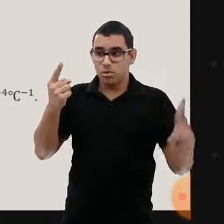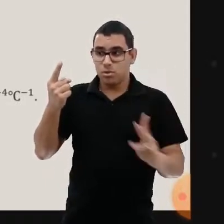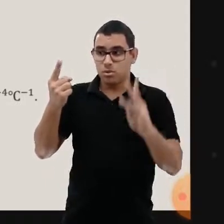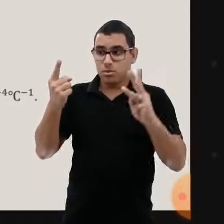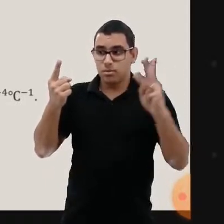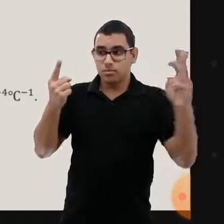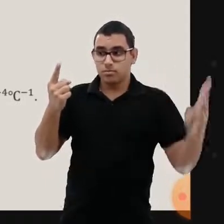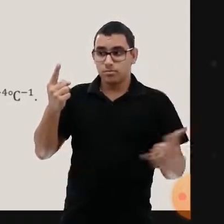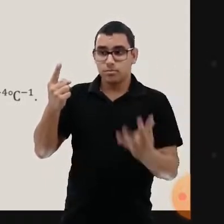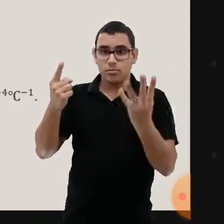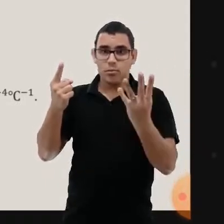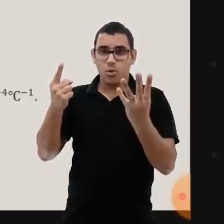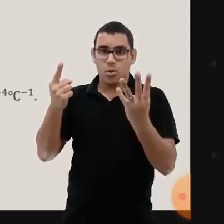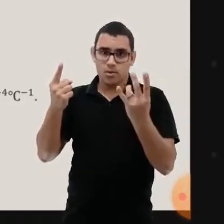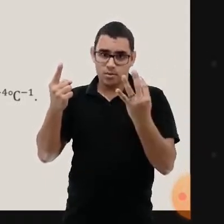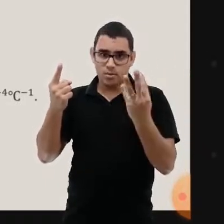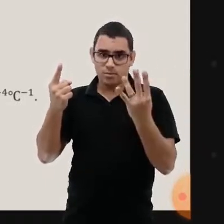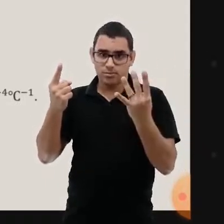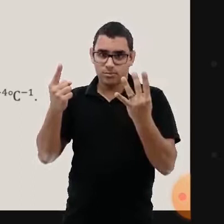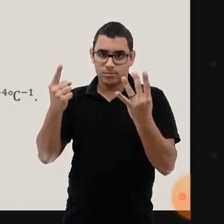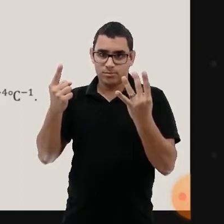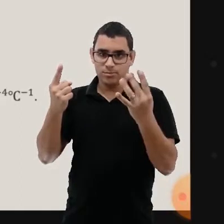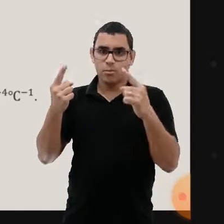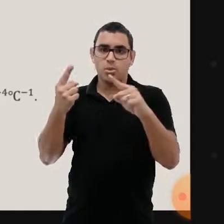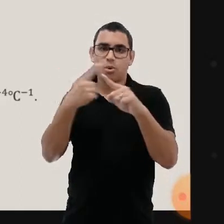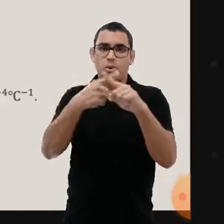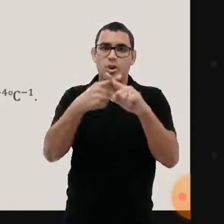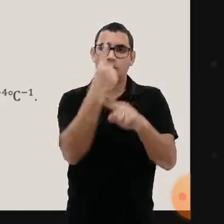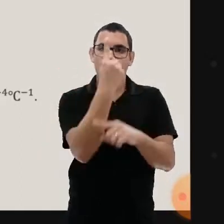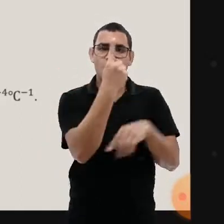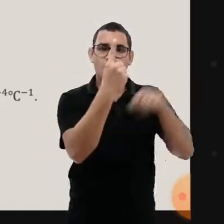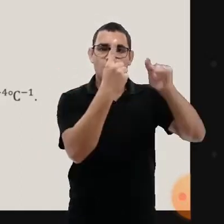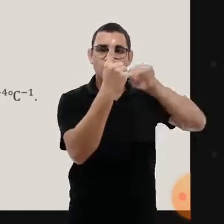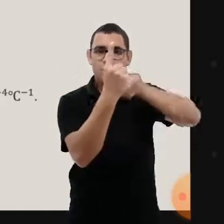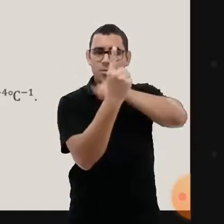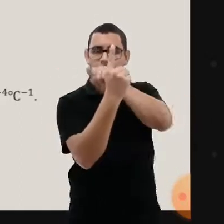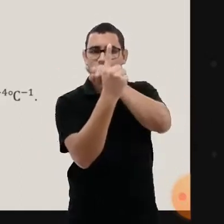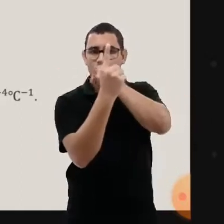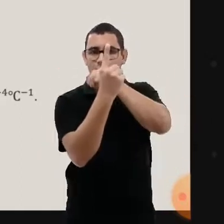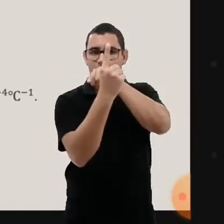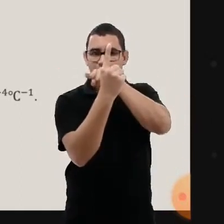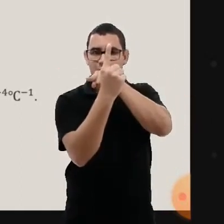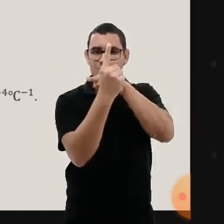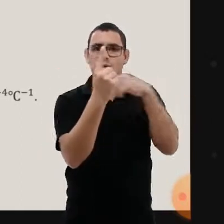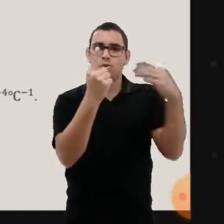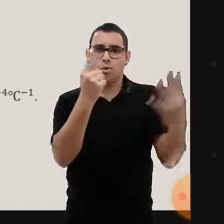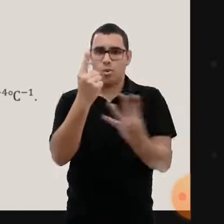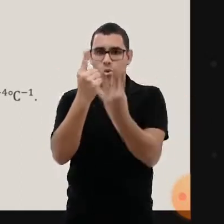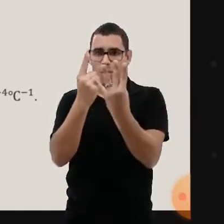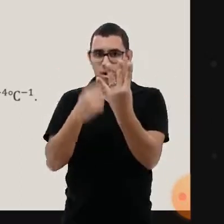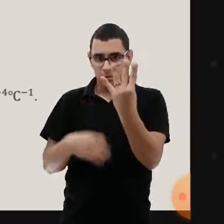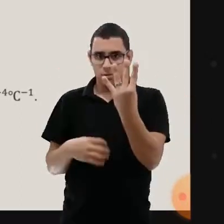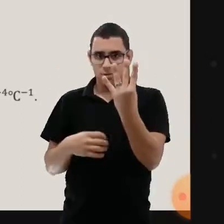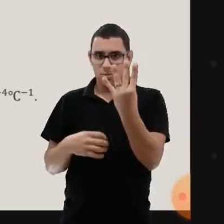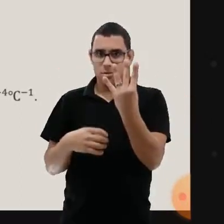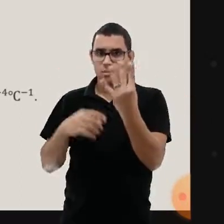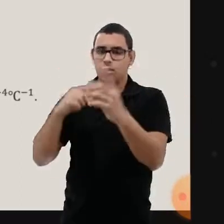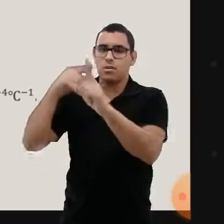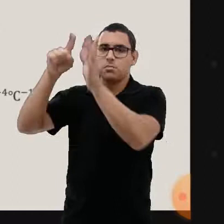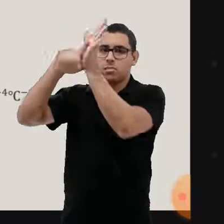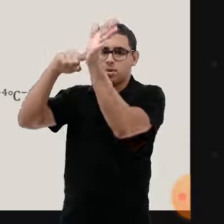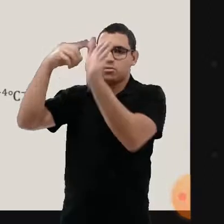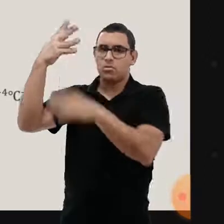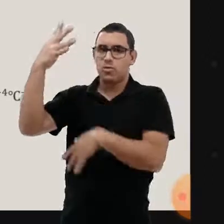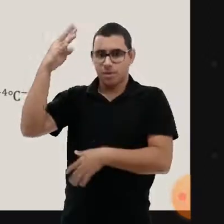0,00017, eu aproximei esse valor e segui 4 casas decimais, que equivale a 1,7 vezes